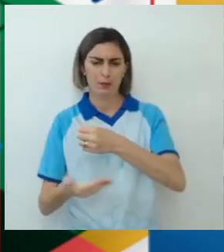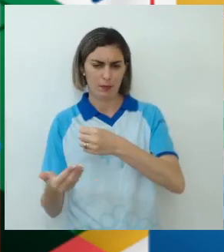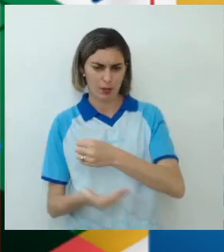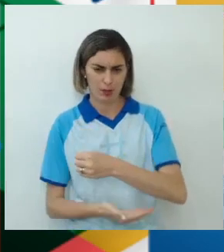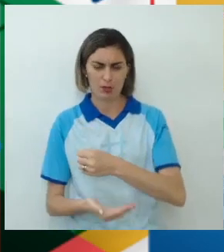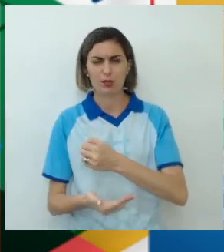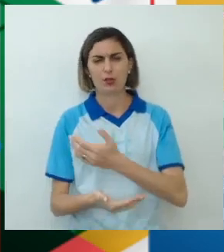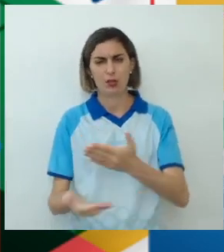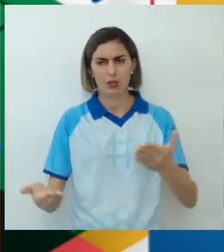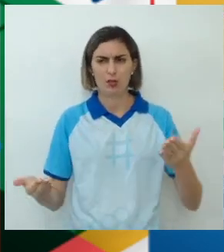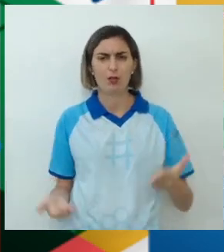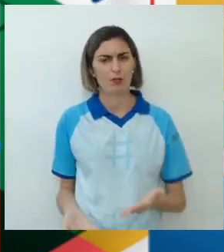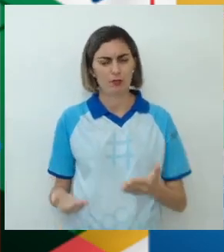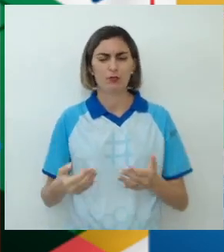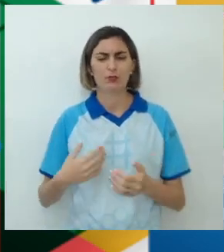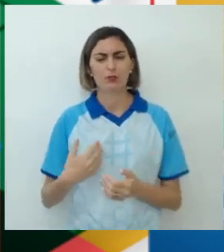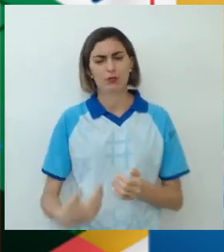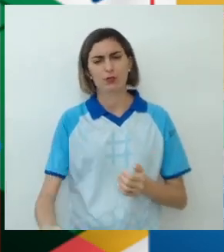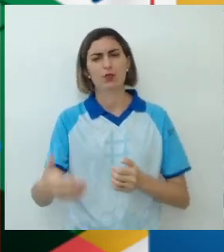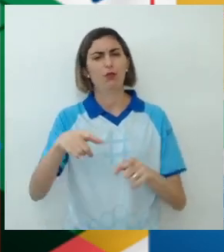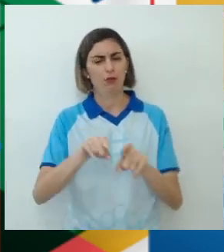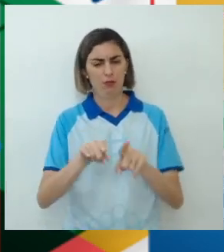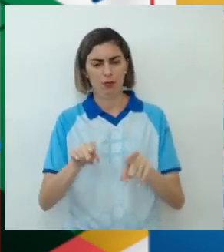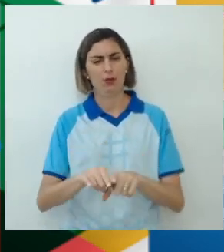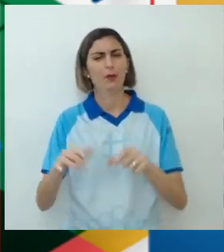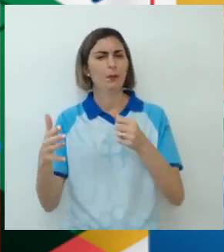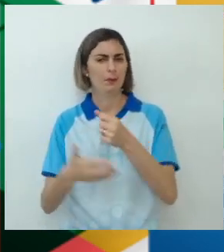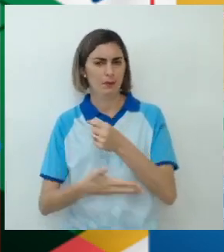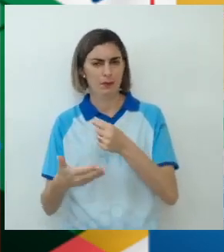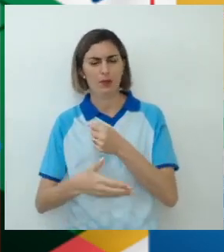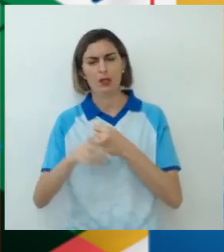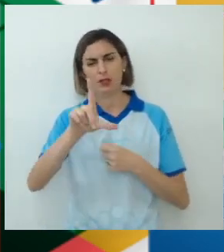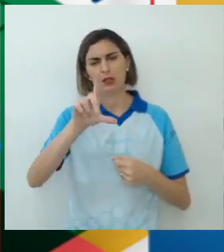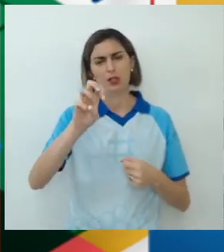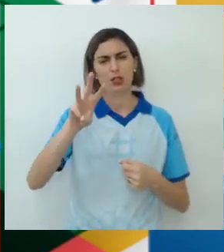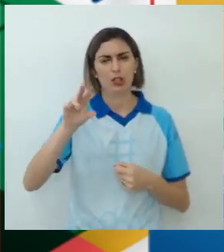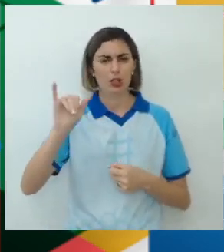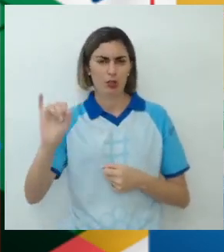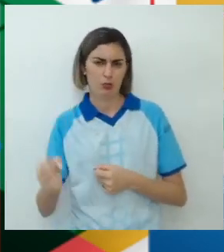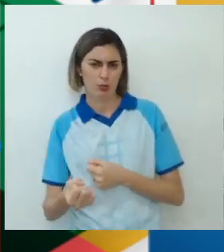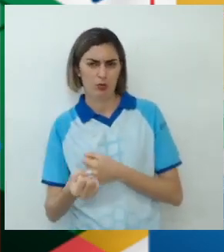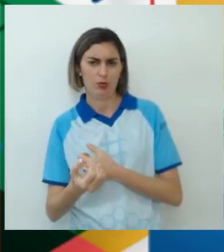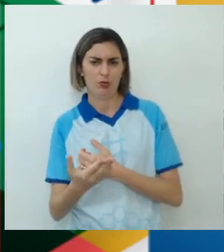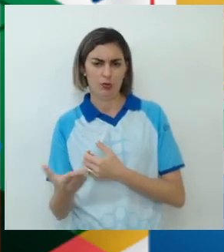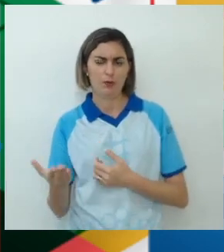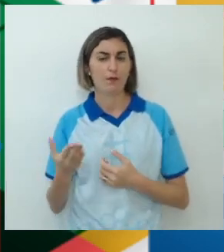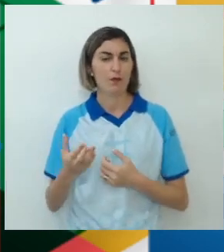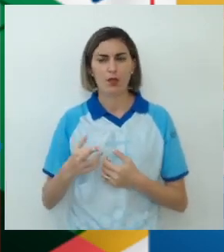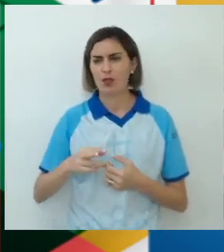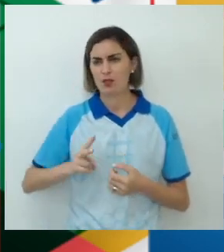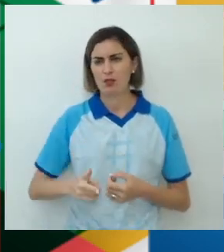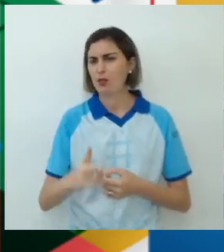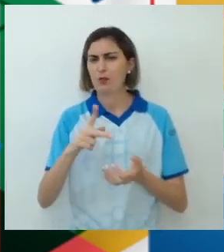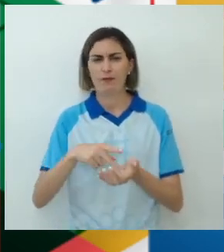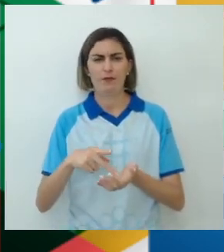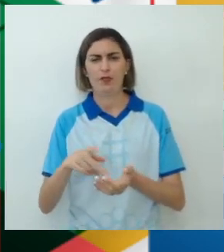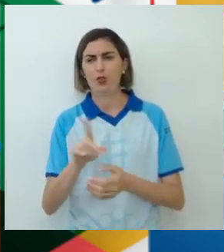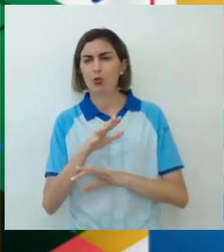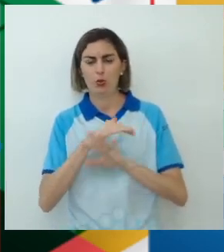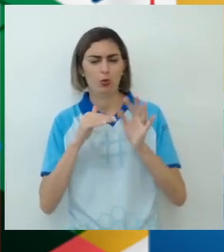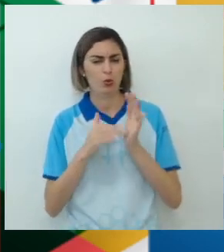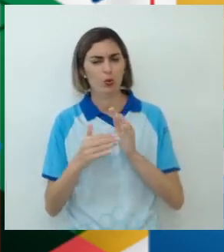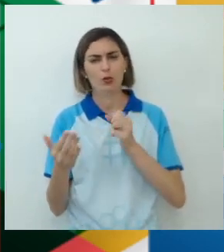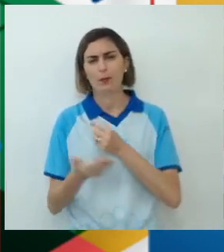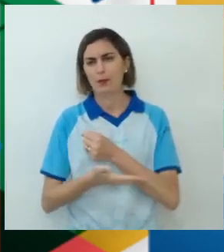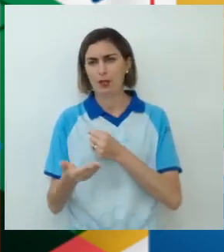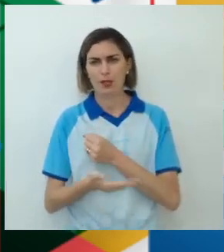de Lowry automaticamente também é uma base de Lewis. A recíproca nem sempre é verdadeira, mas toda a base de